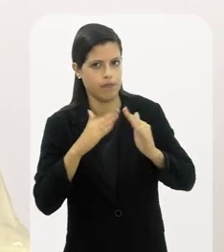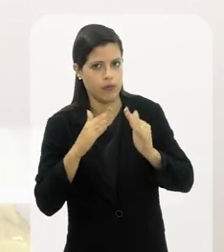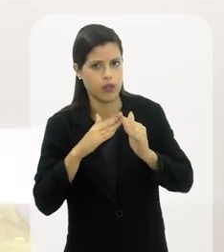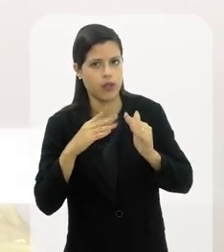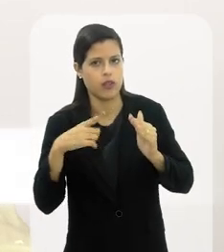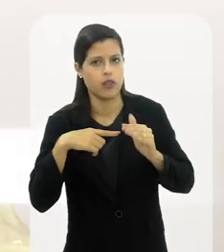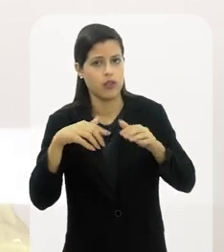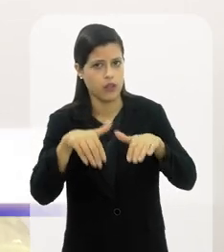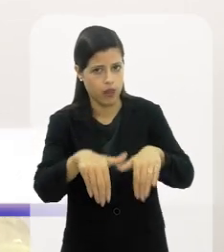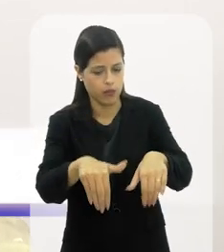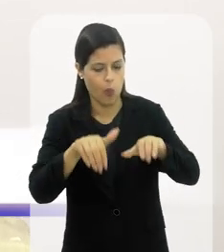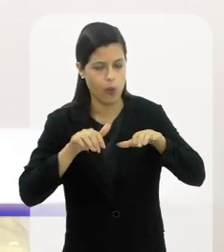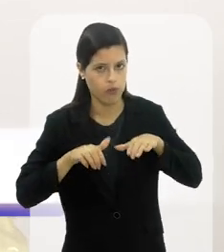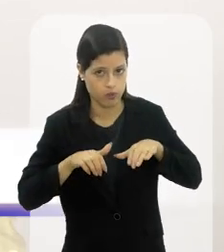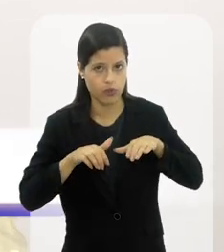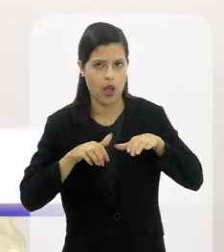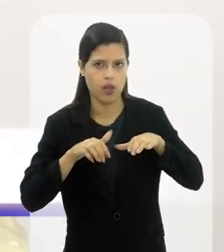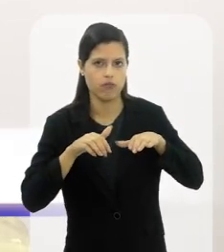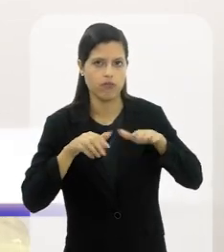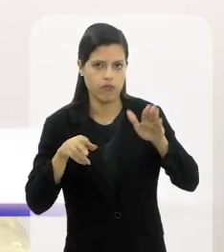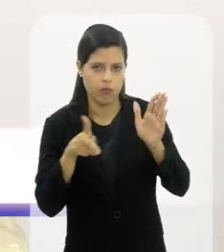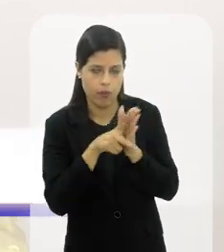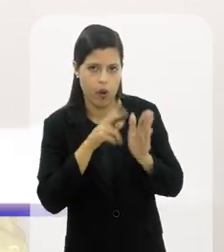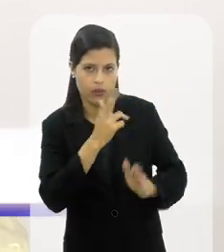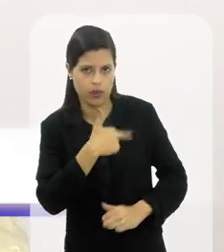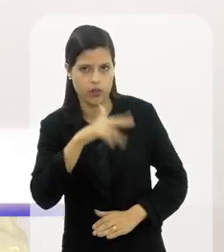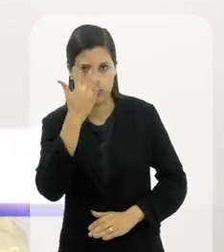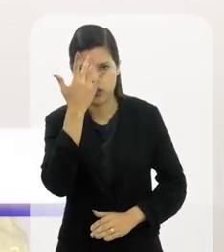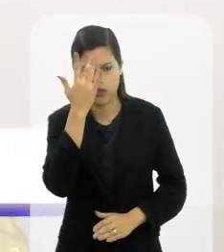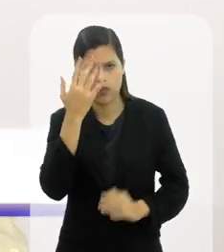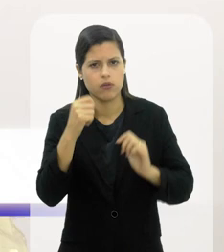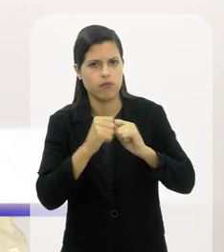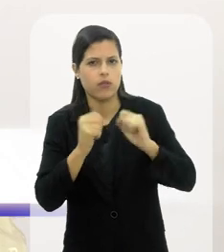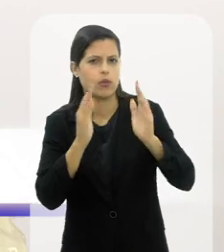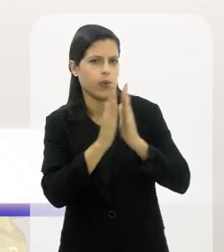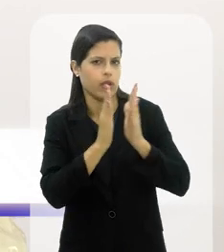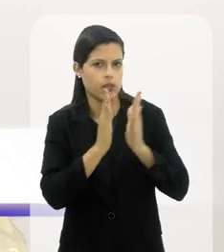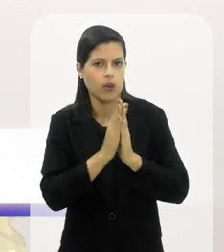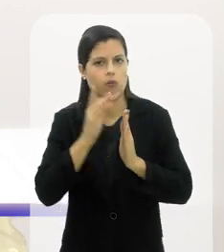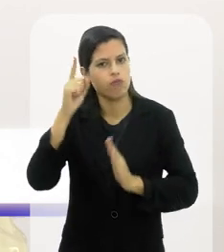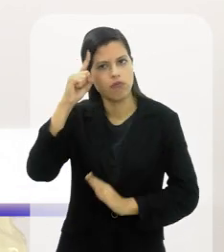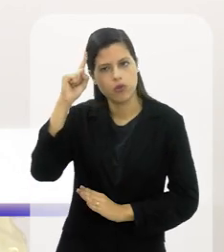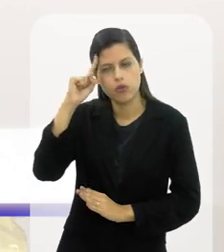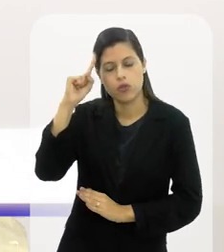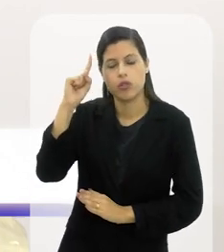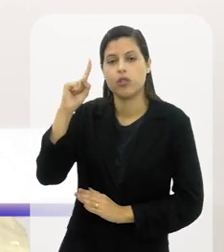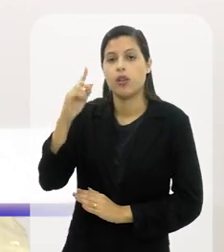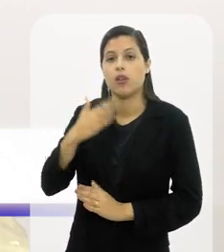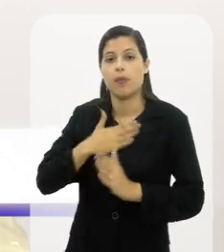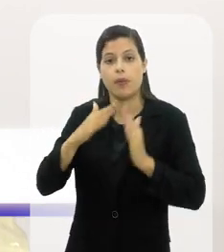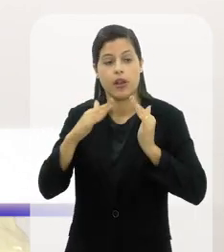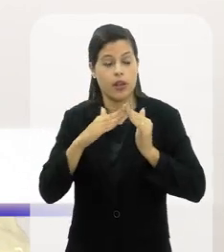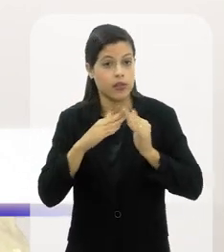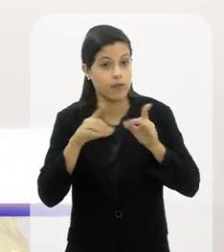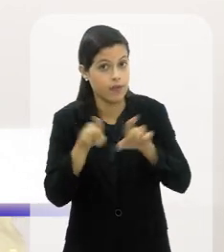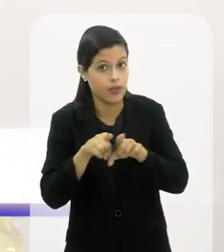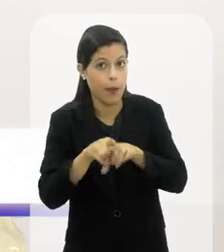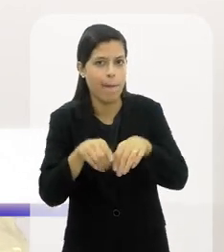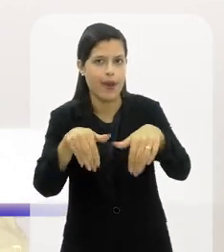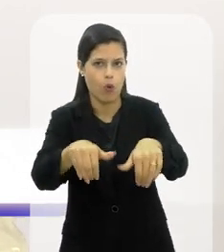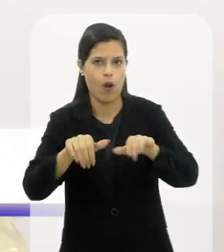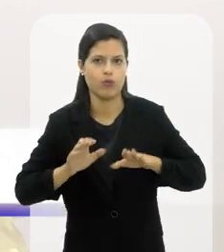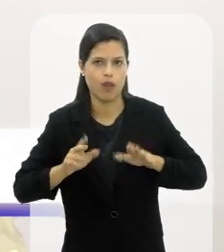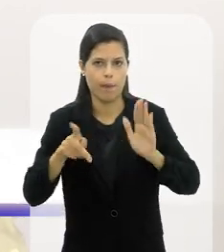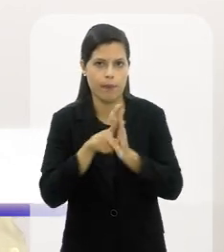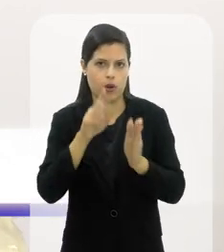tem um altar, Hare Krishna, em que a gente faz as adorações diárias, a gente faz as orações. E na minha casa também tem um